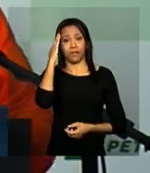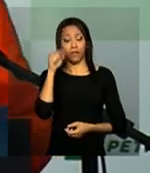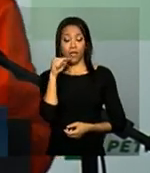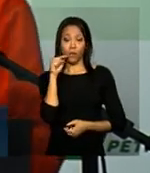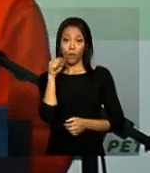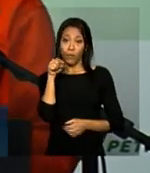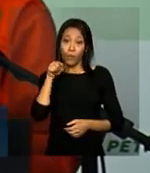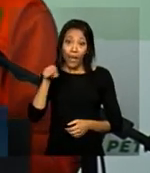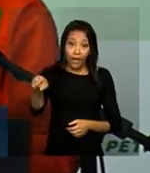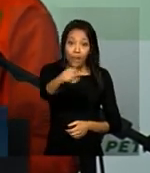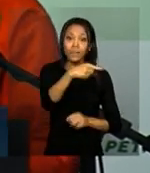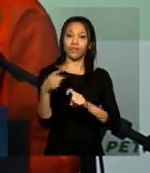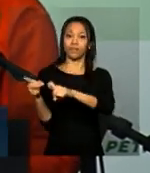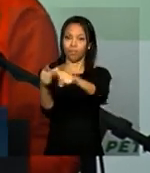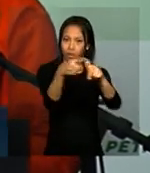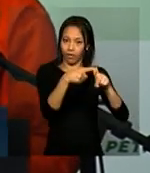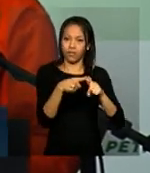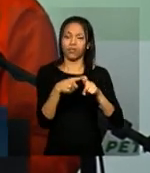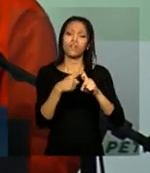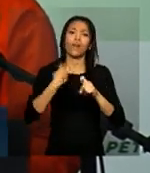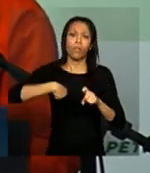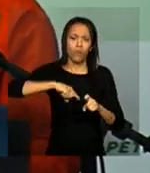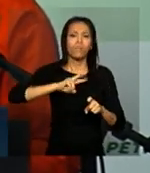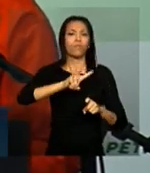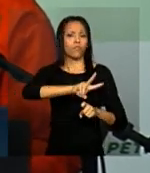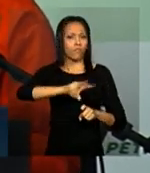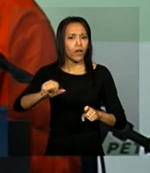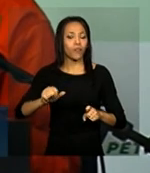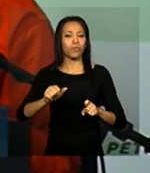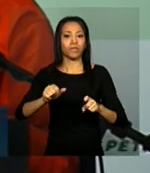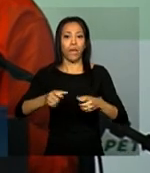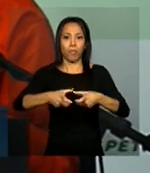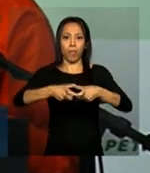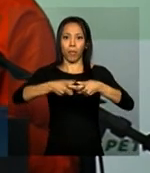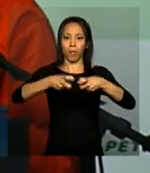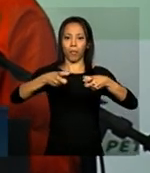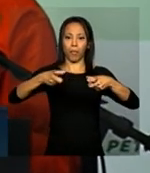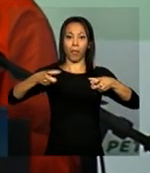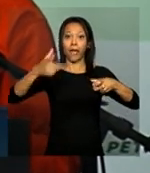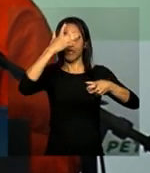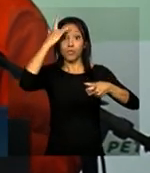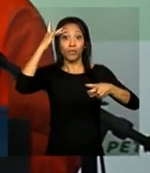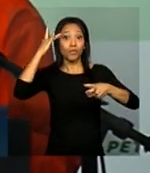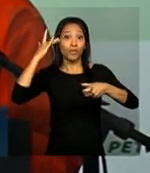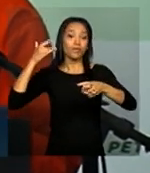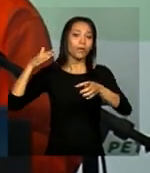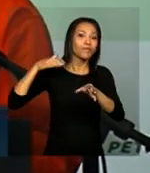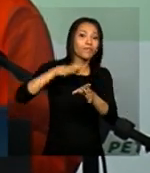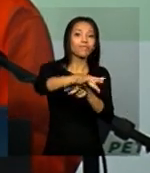esses médicos, nós vamos aumentar o atendimento aqui